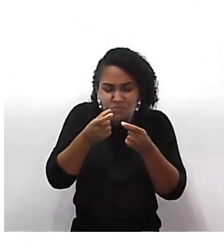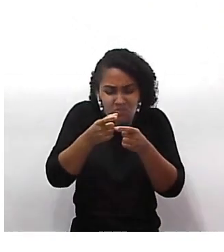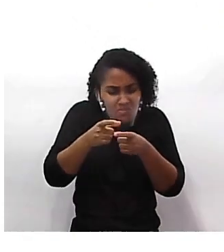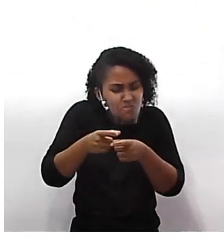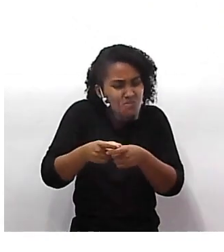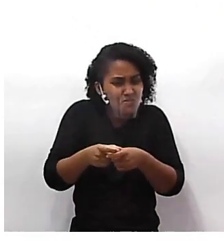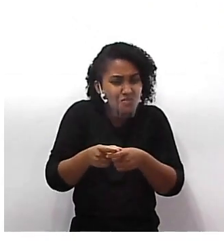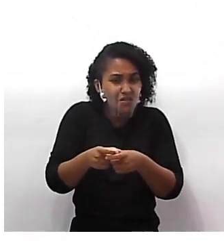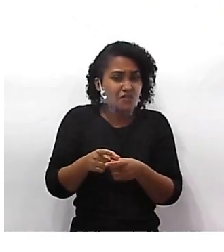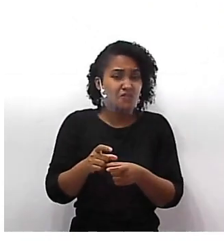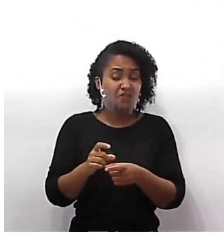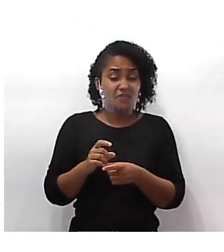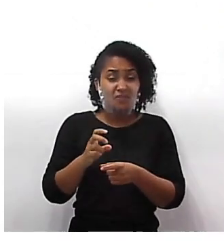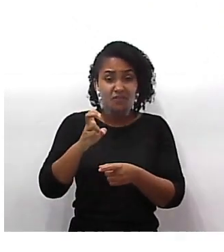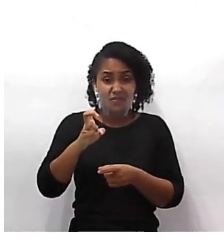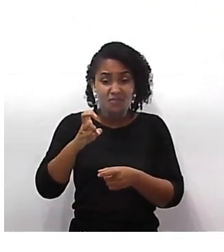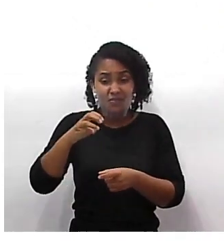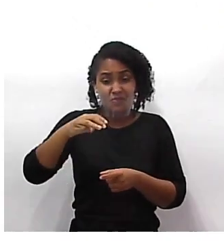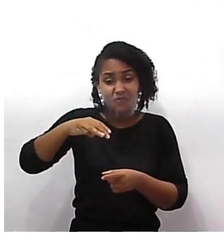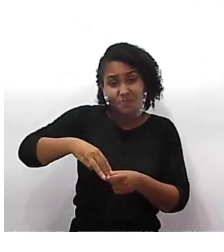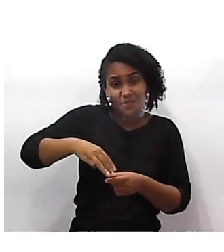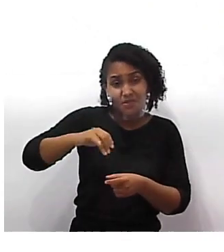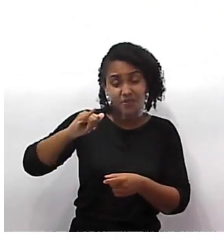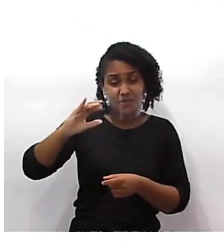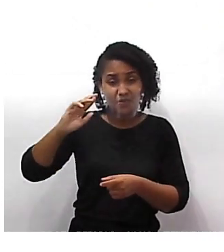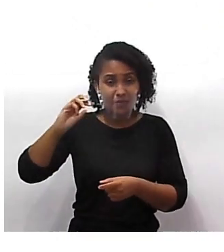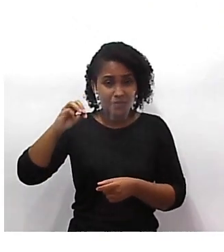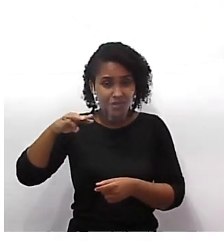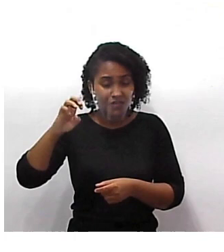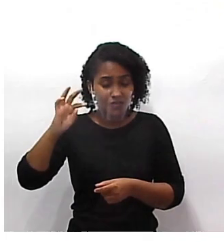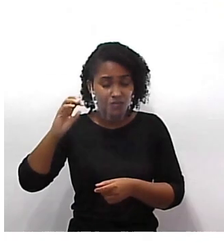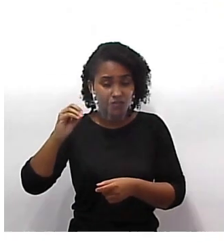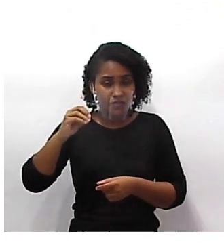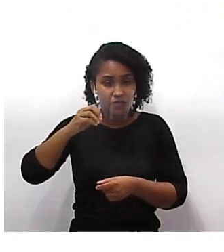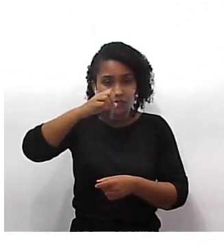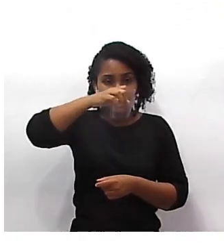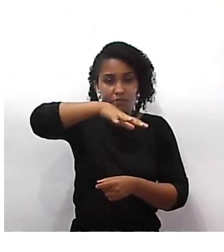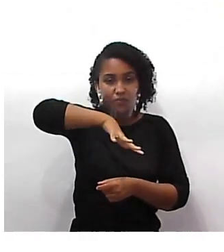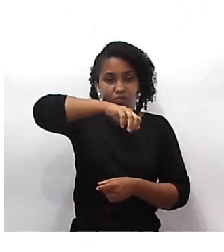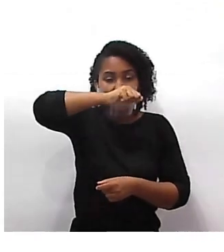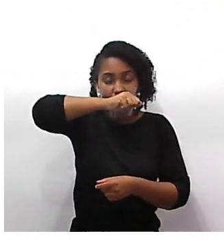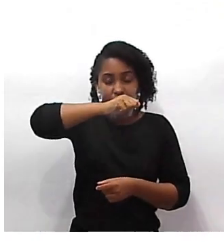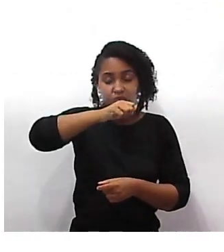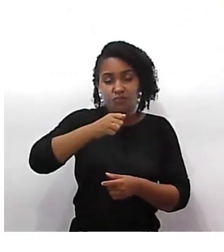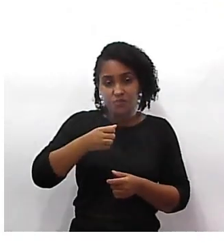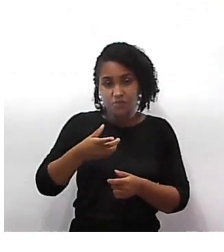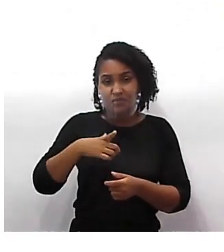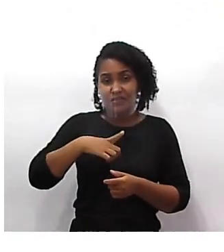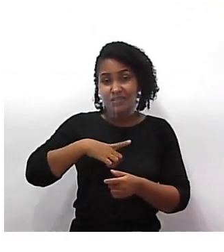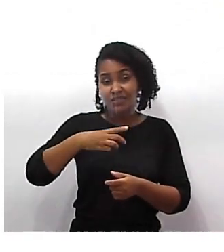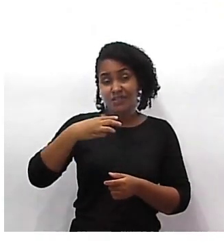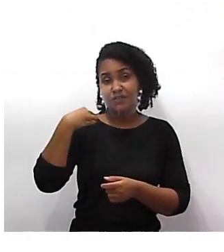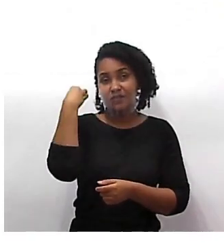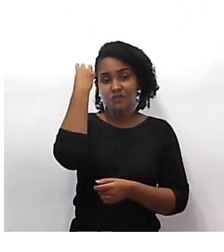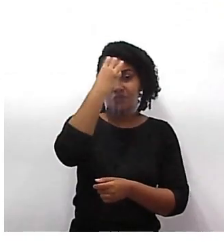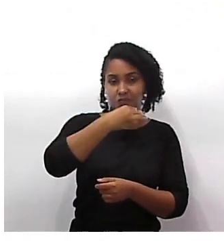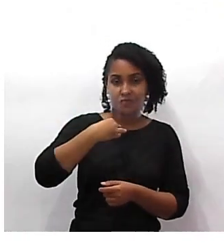menores que 5 micrômetros, liberadas no ar, viáveis por até 3